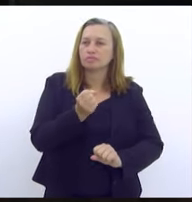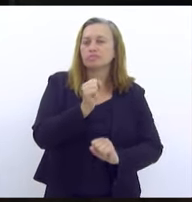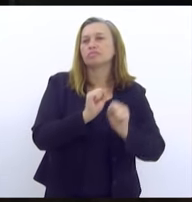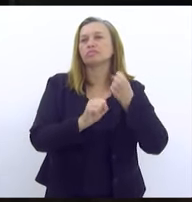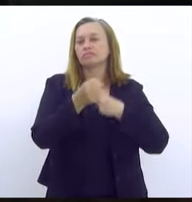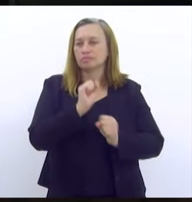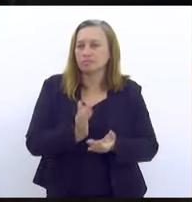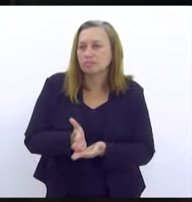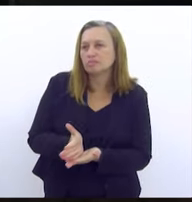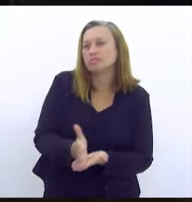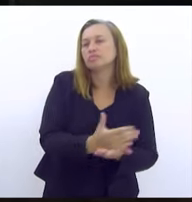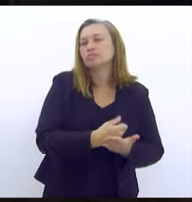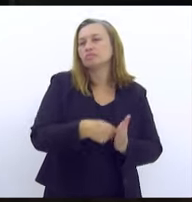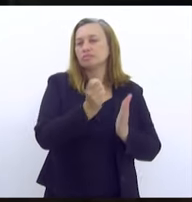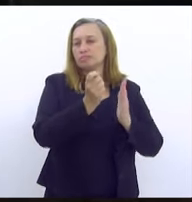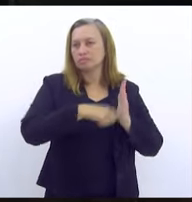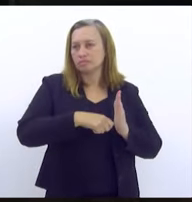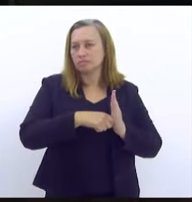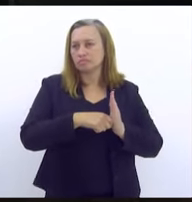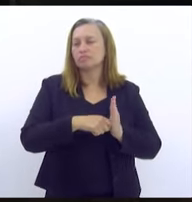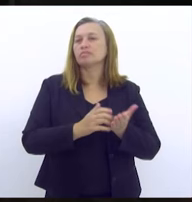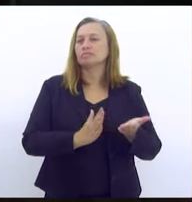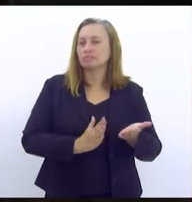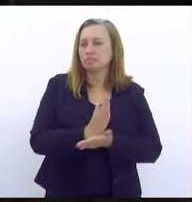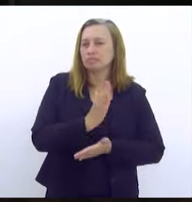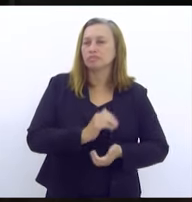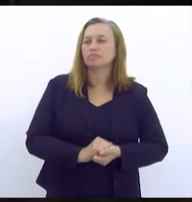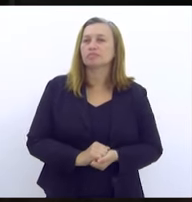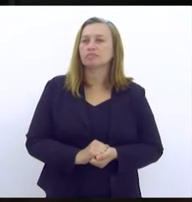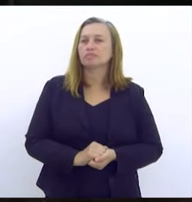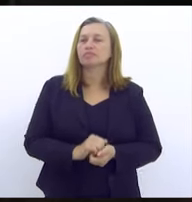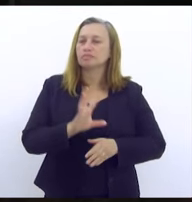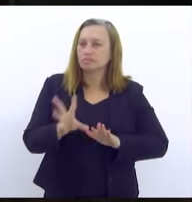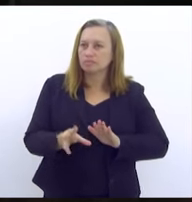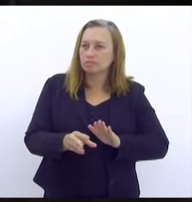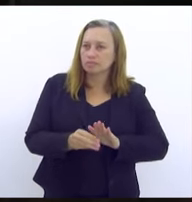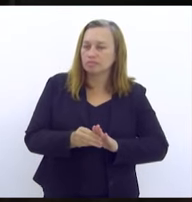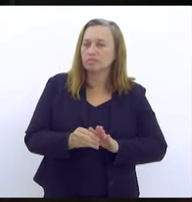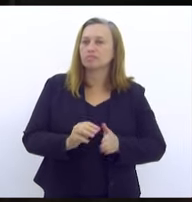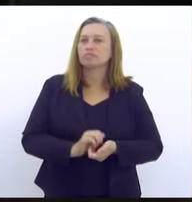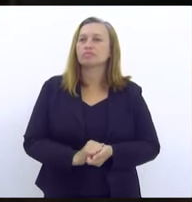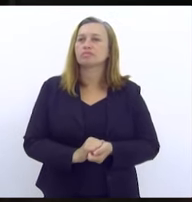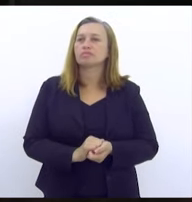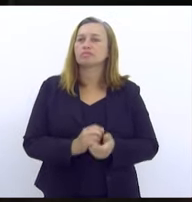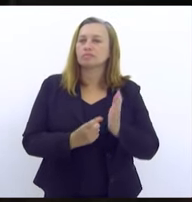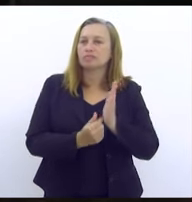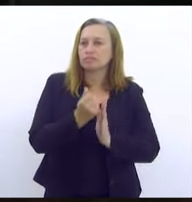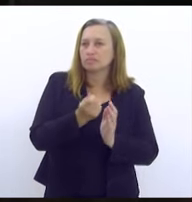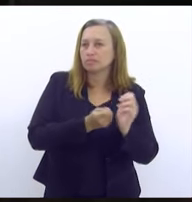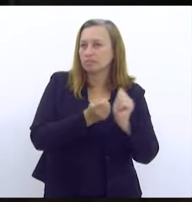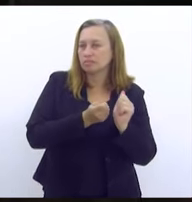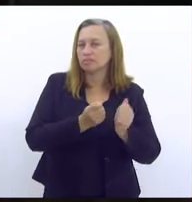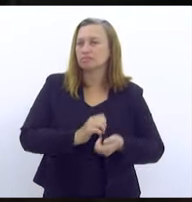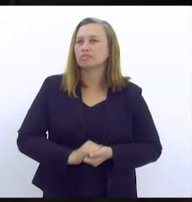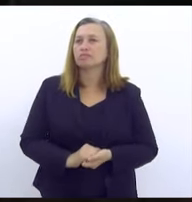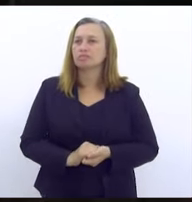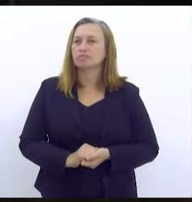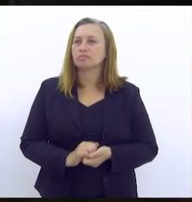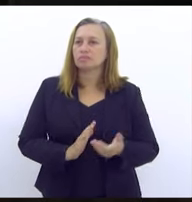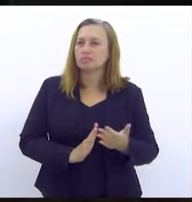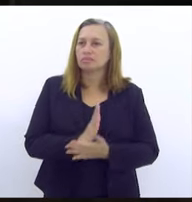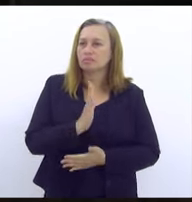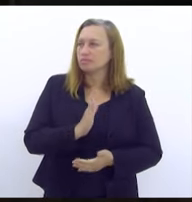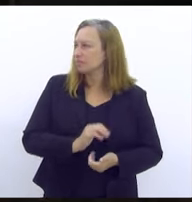arrecadação estadual e fiscalização dos tributos estaduais favorável, com emenda, orçamento, fiscalização financeira e controle